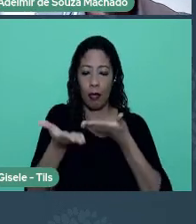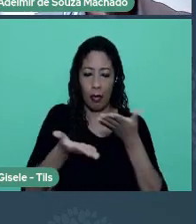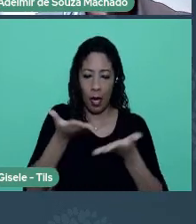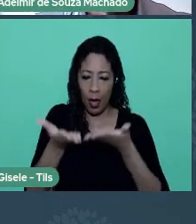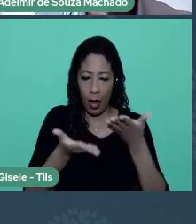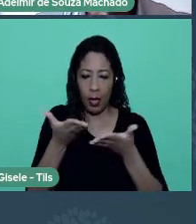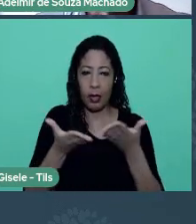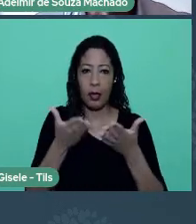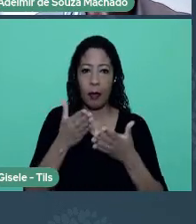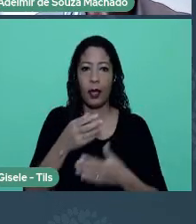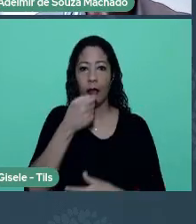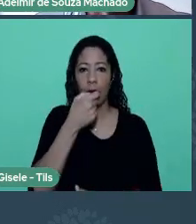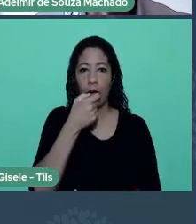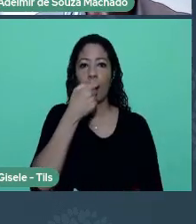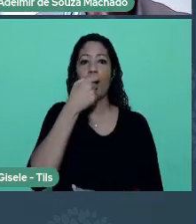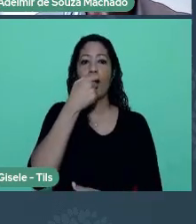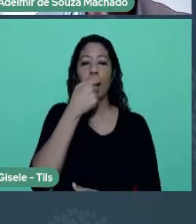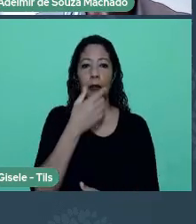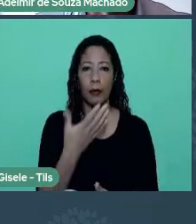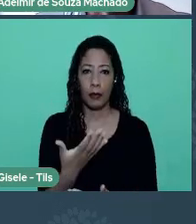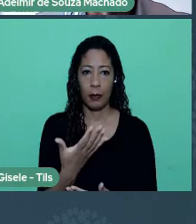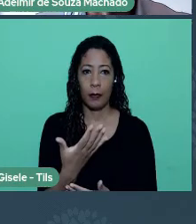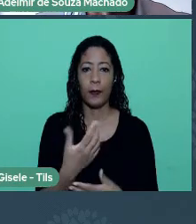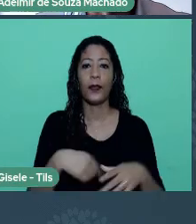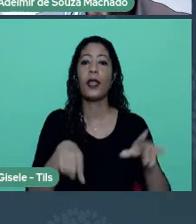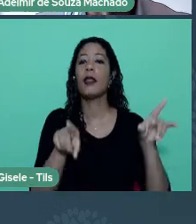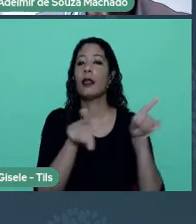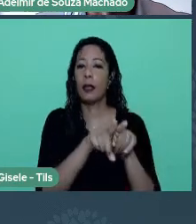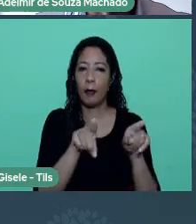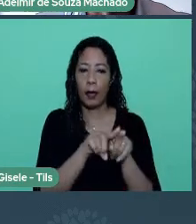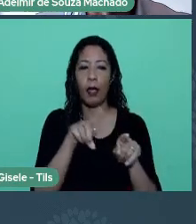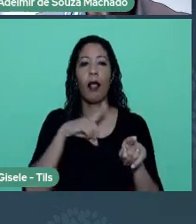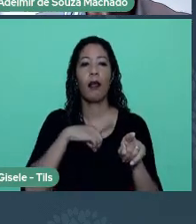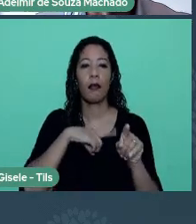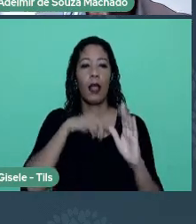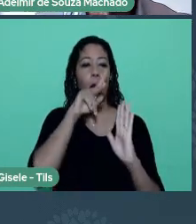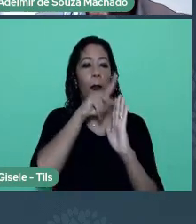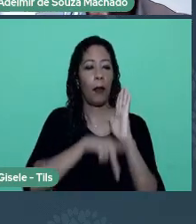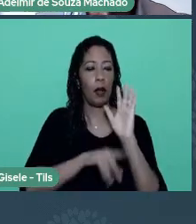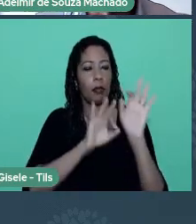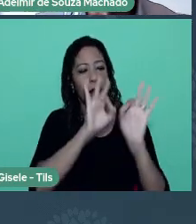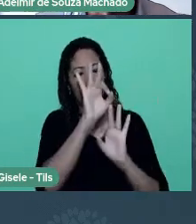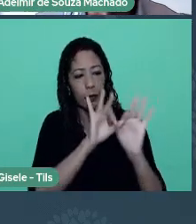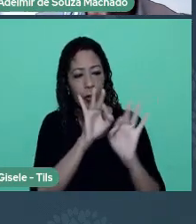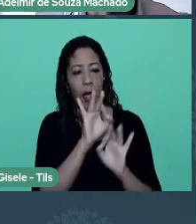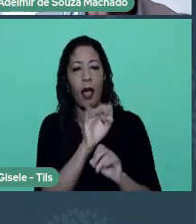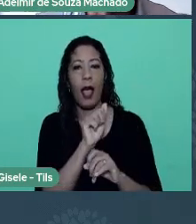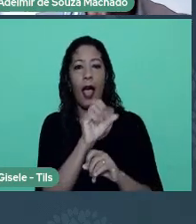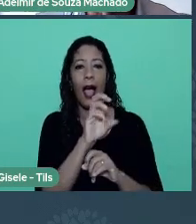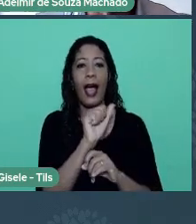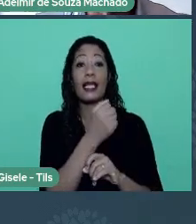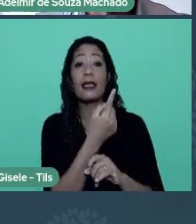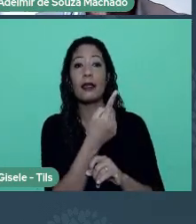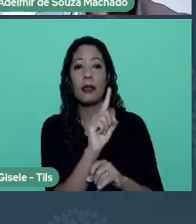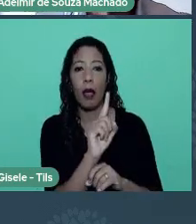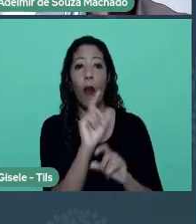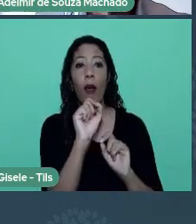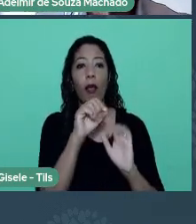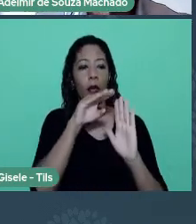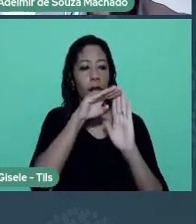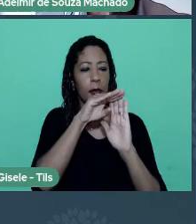inalatória. E fazer um plano de ação que tem que ser claro, simples, para que o paciente siga o passo a